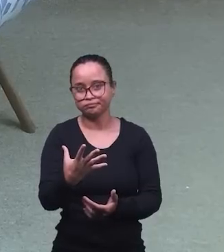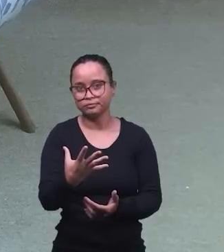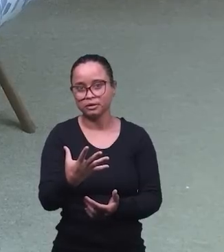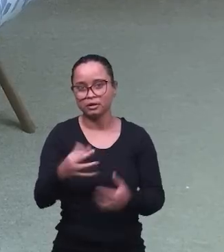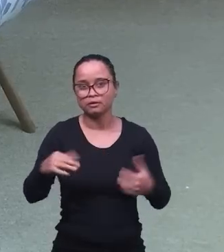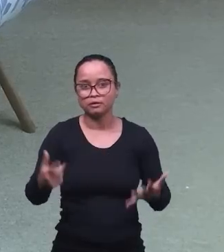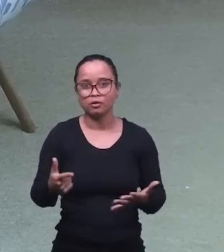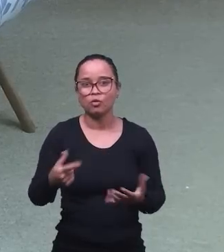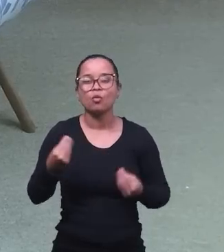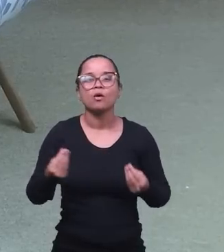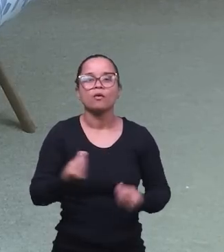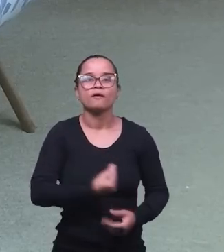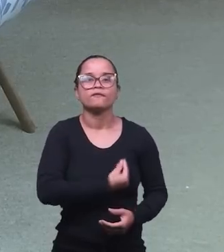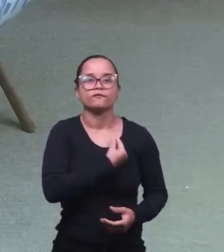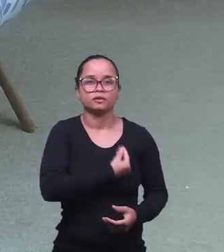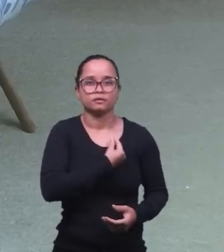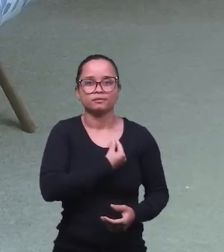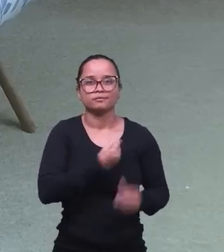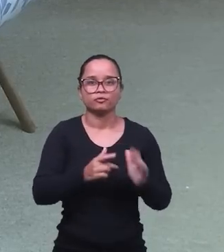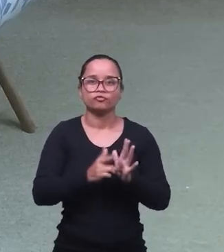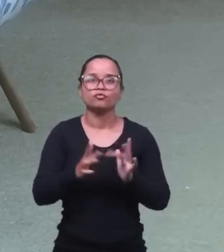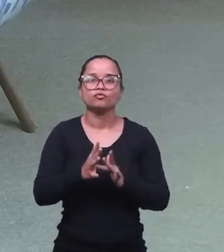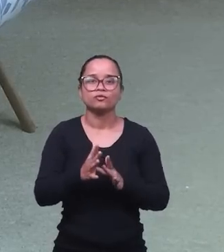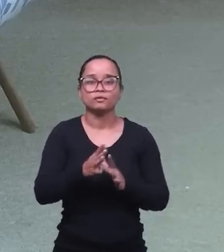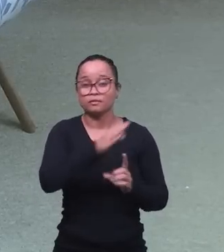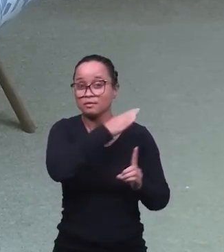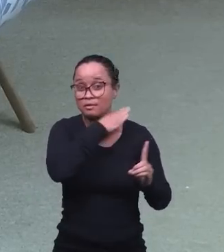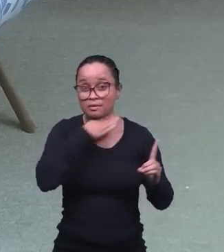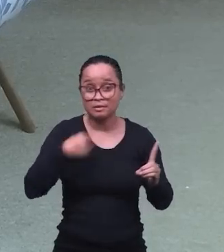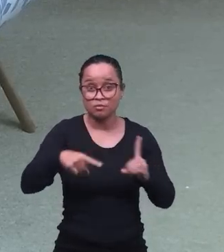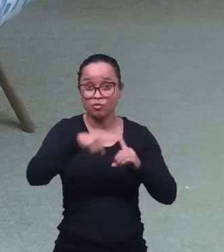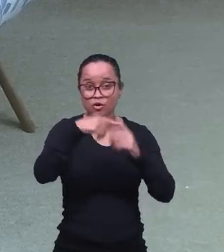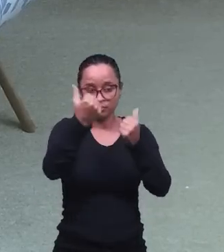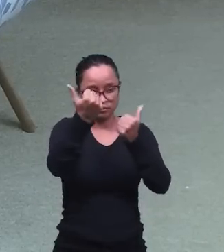preço foi pela vida preciosa do Senhor Jesus, que se